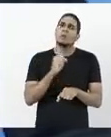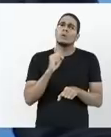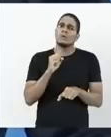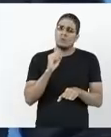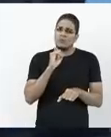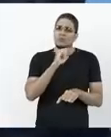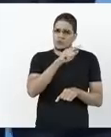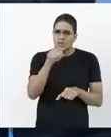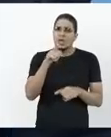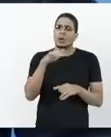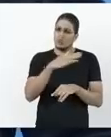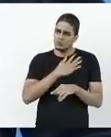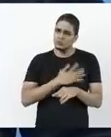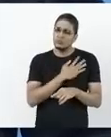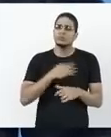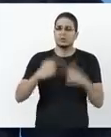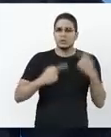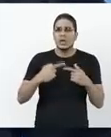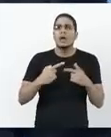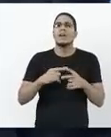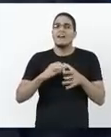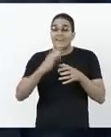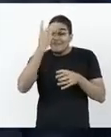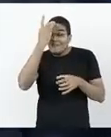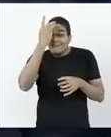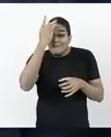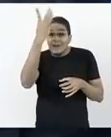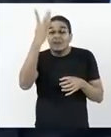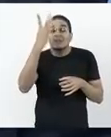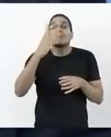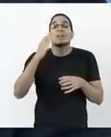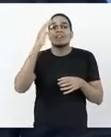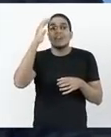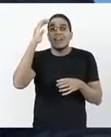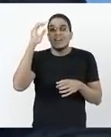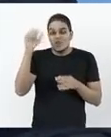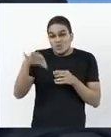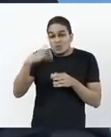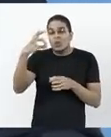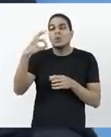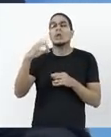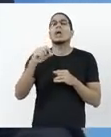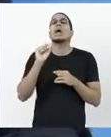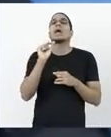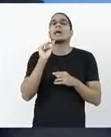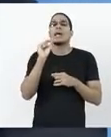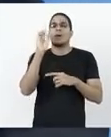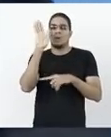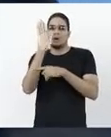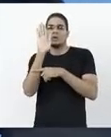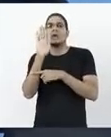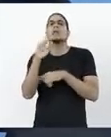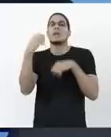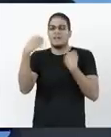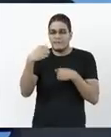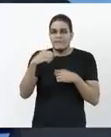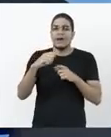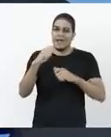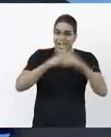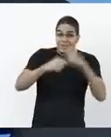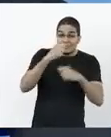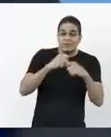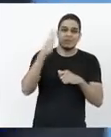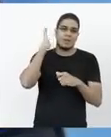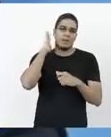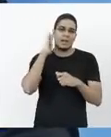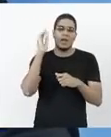daquele que irá administrar Belém pelos próximos 4 anos. A RBA acredita na importância da